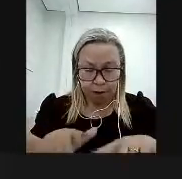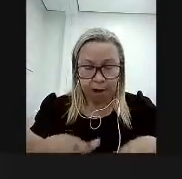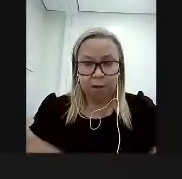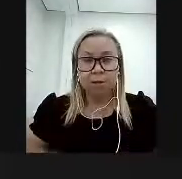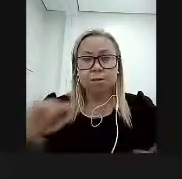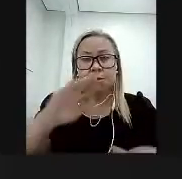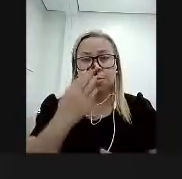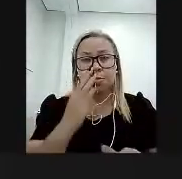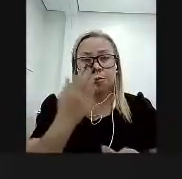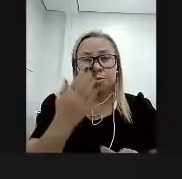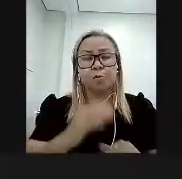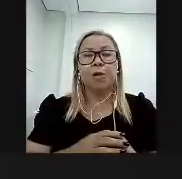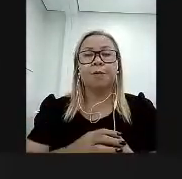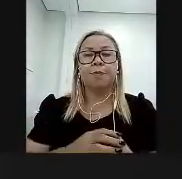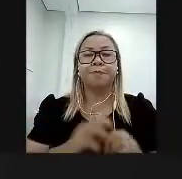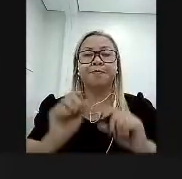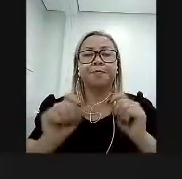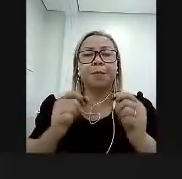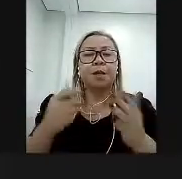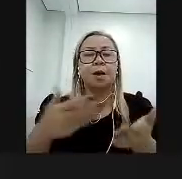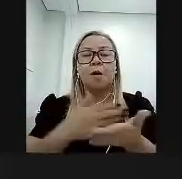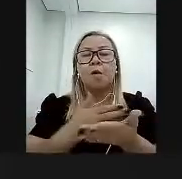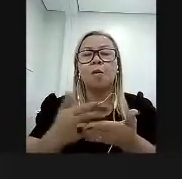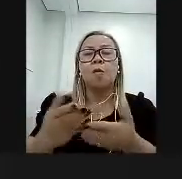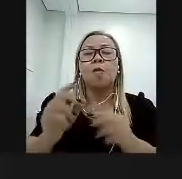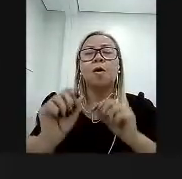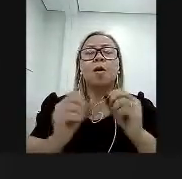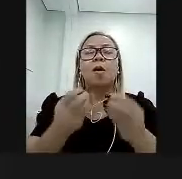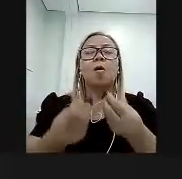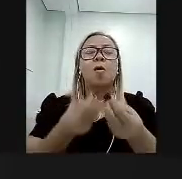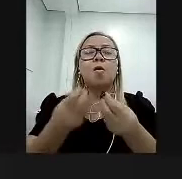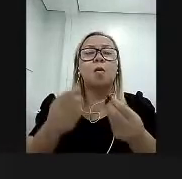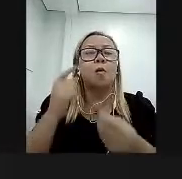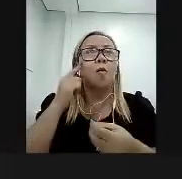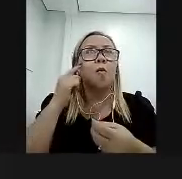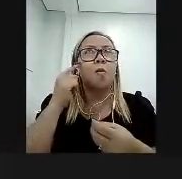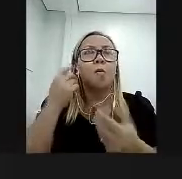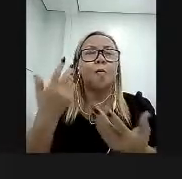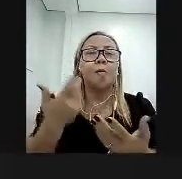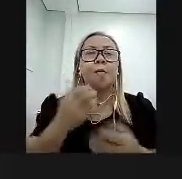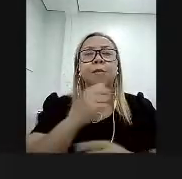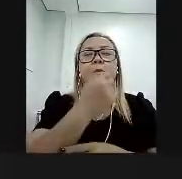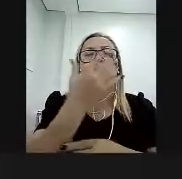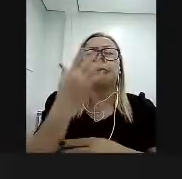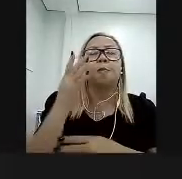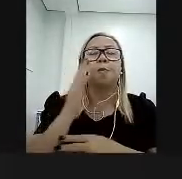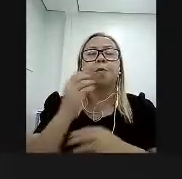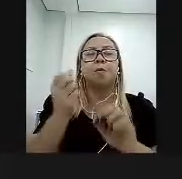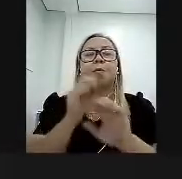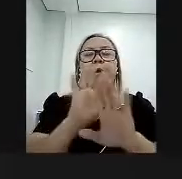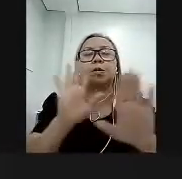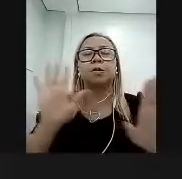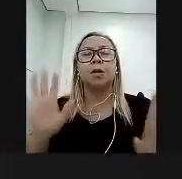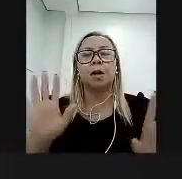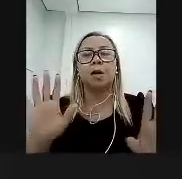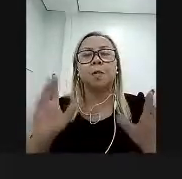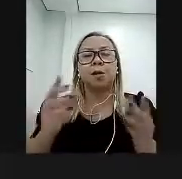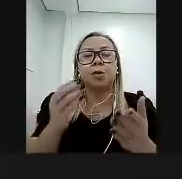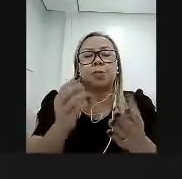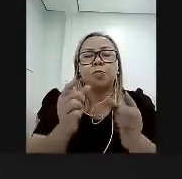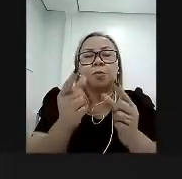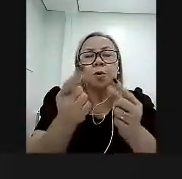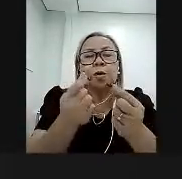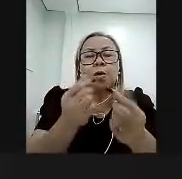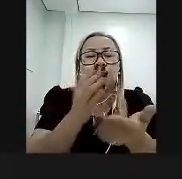né? Então, o ponto de partida foi esse: como é que é possível pensar uma paisagem a partir do fragmento e uma paisagem como composição, o tempo